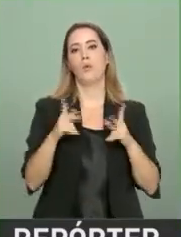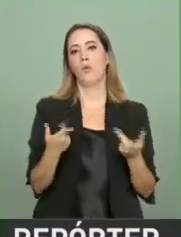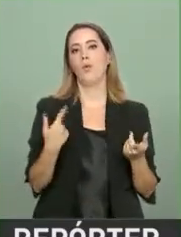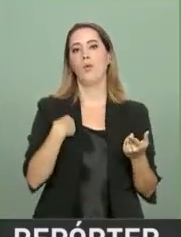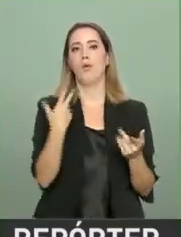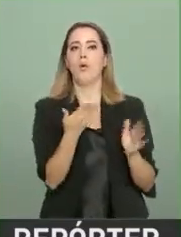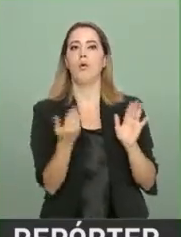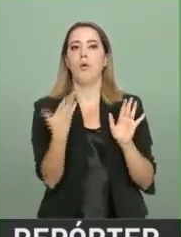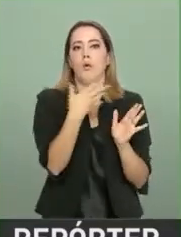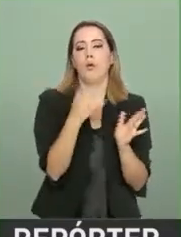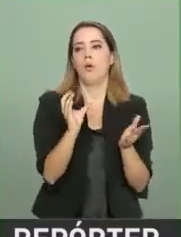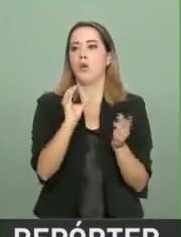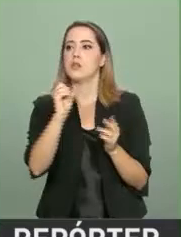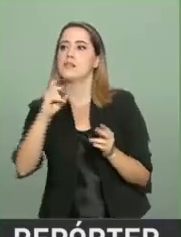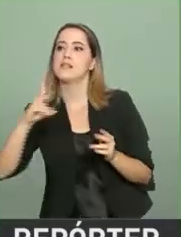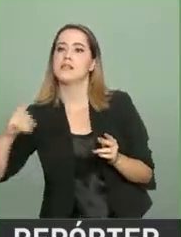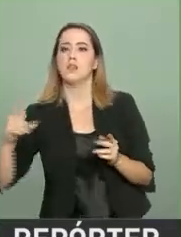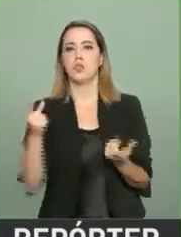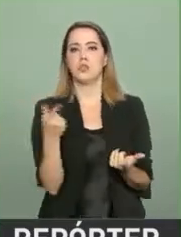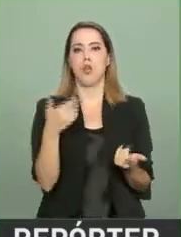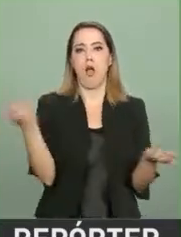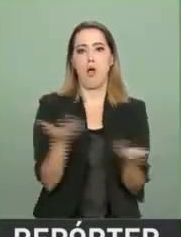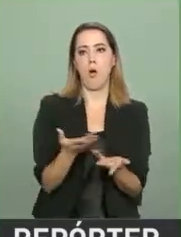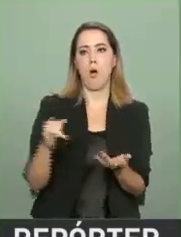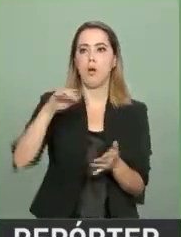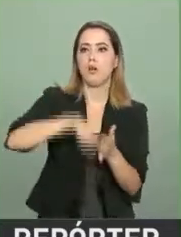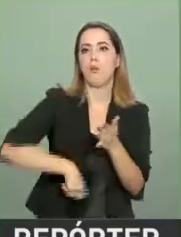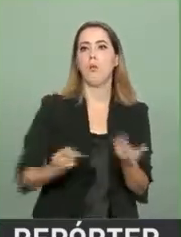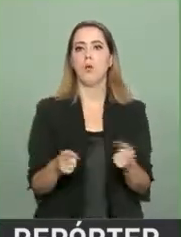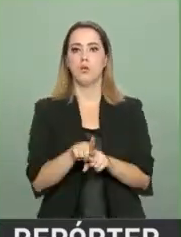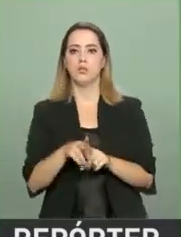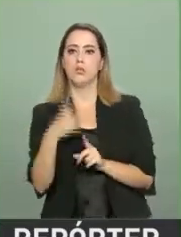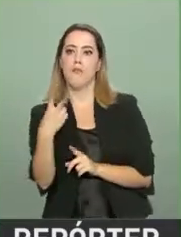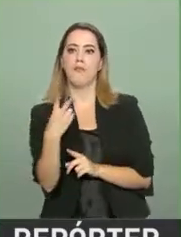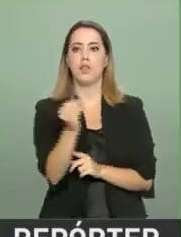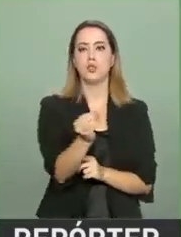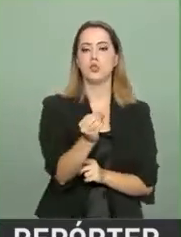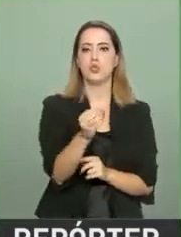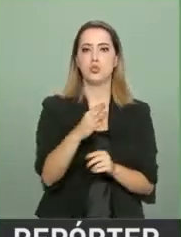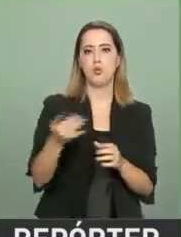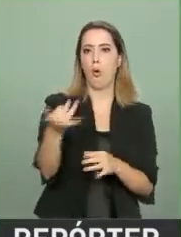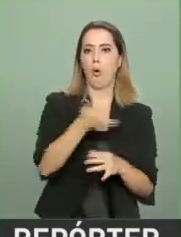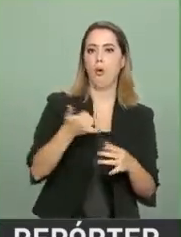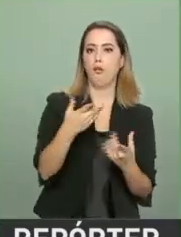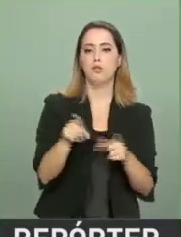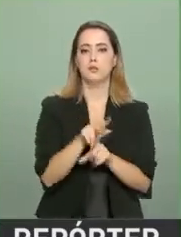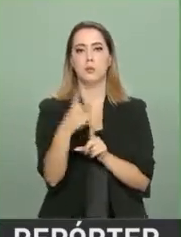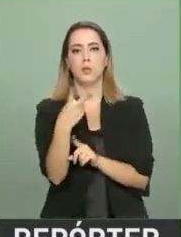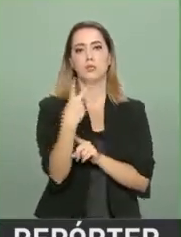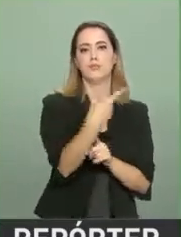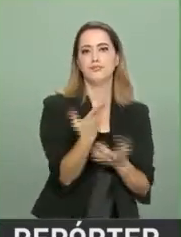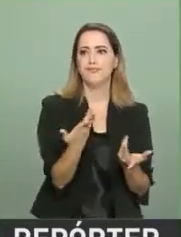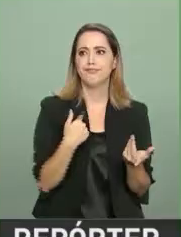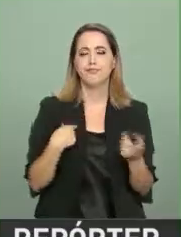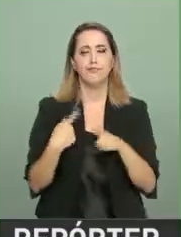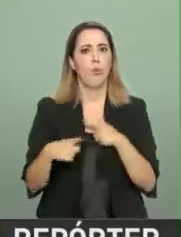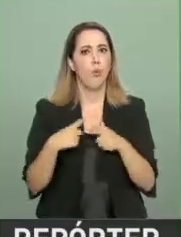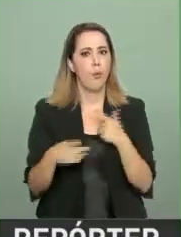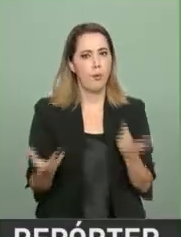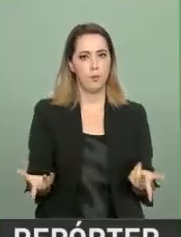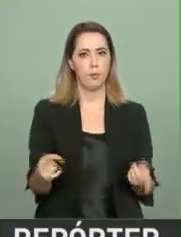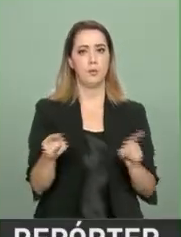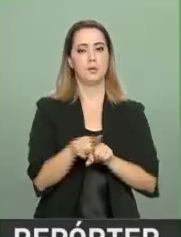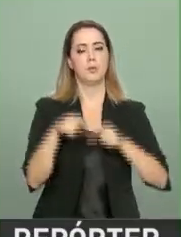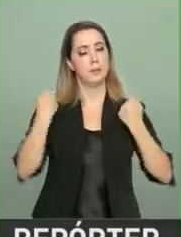tem sido agora não tem se diz a mistura é 20 a mistura 22 a mistura 27 porque tudo isso traz segurança e precisa